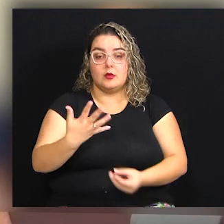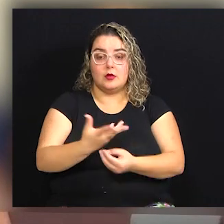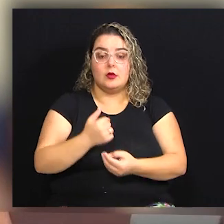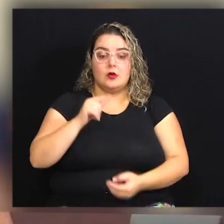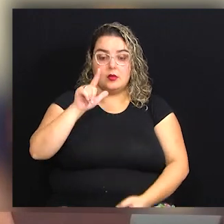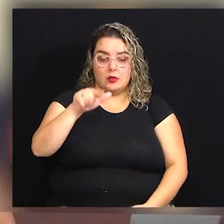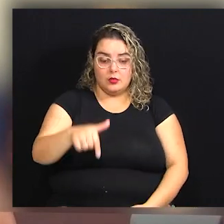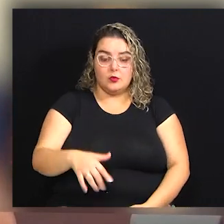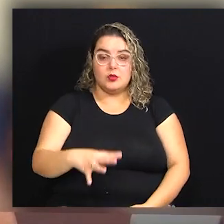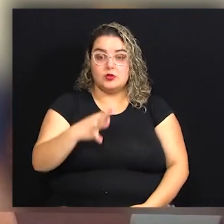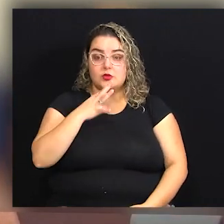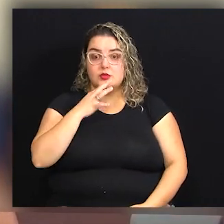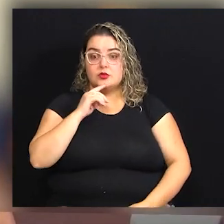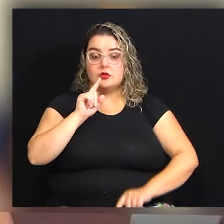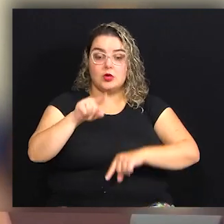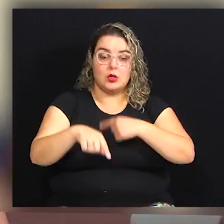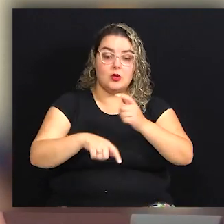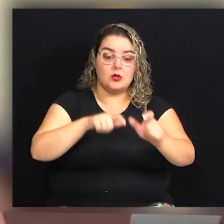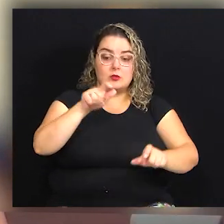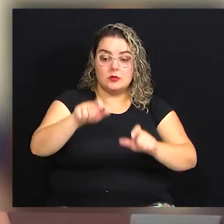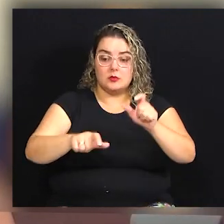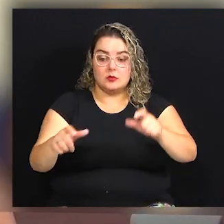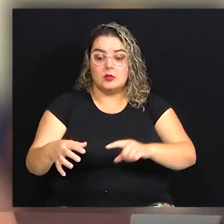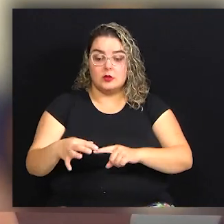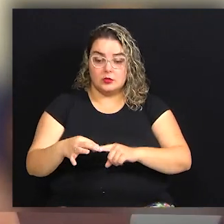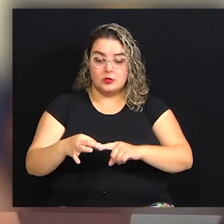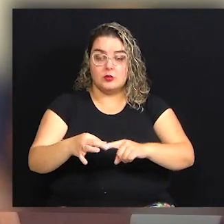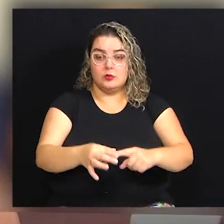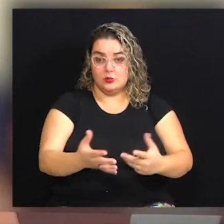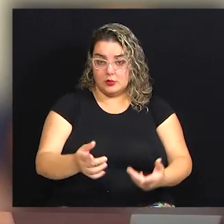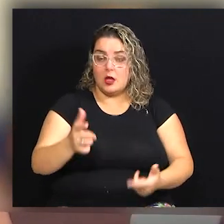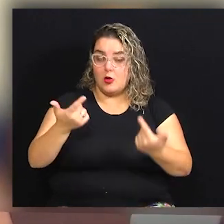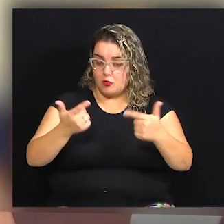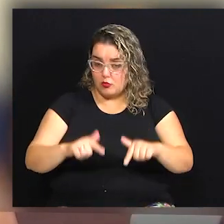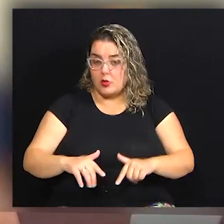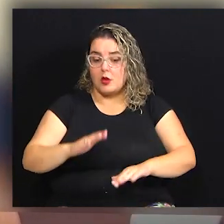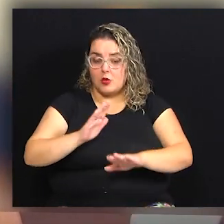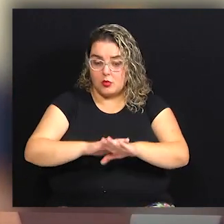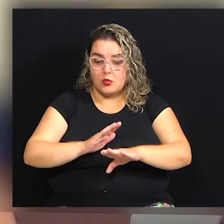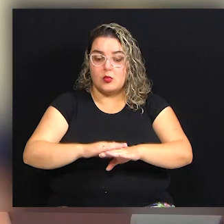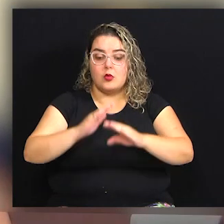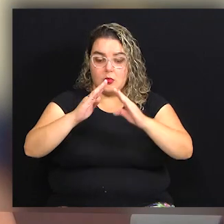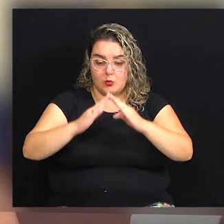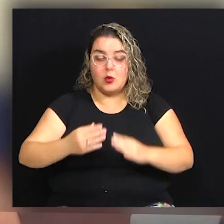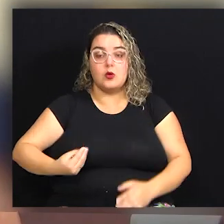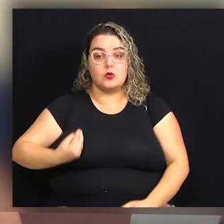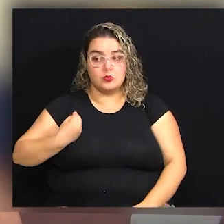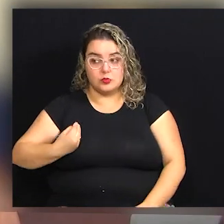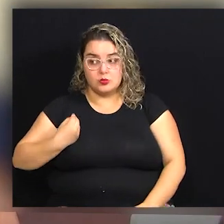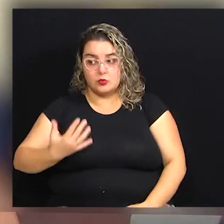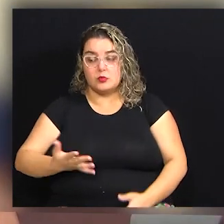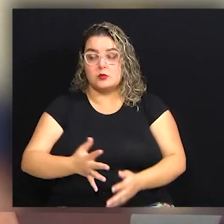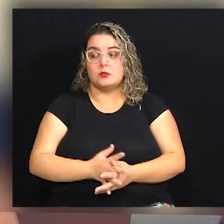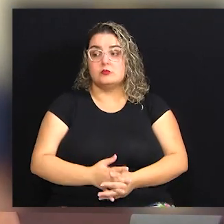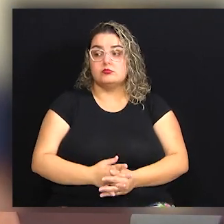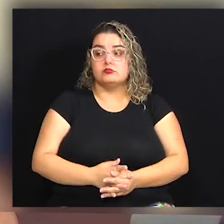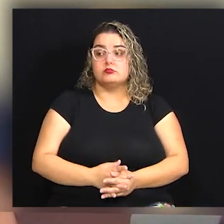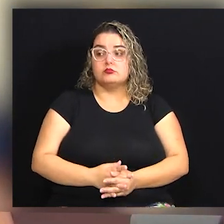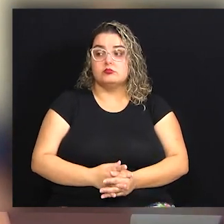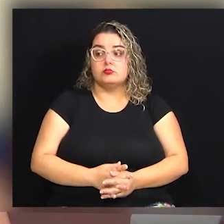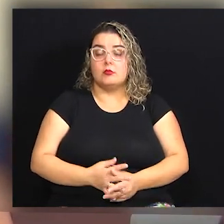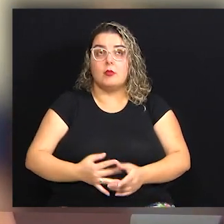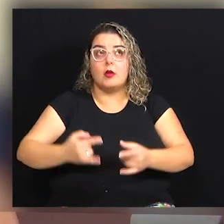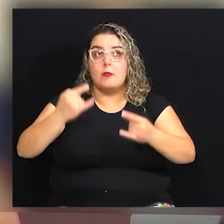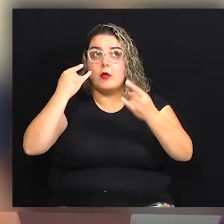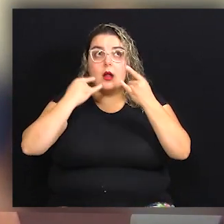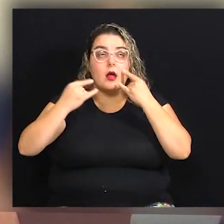seguida fui conhecendo outras pessoas da periferia mesmo, que é o lugar onde eu atuo, onde eu moro, onde eu vivo, né, e me encantei, né,